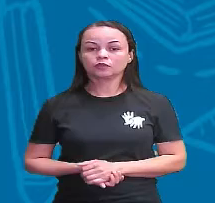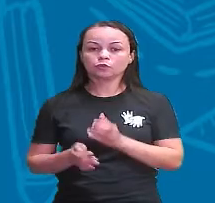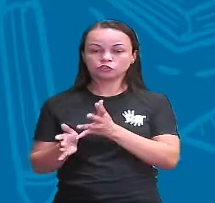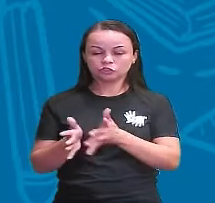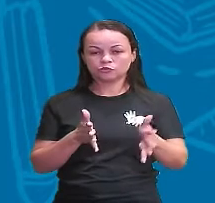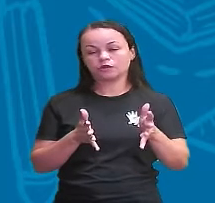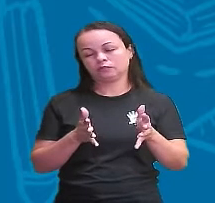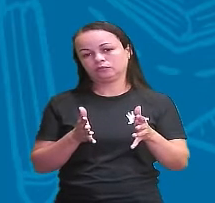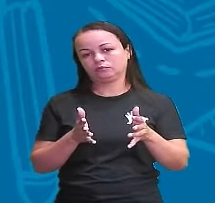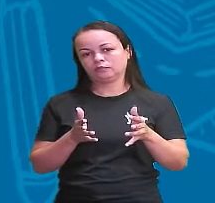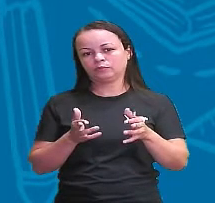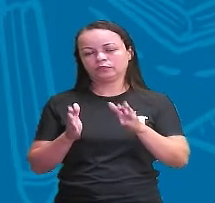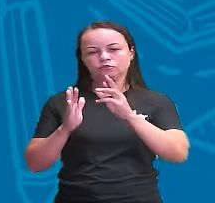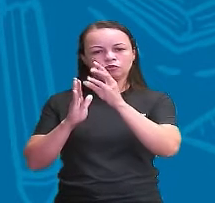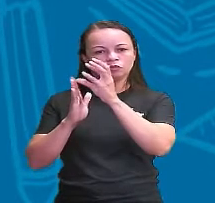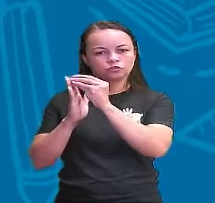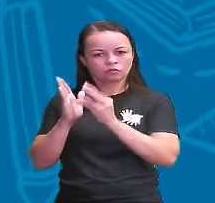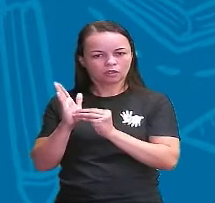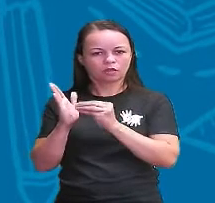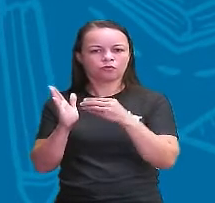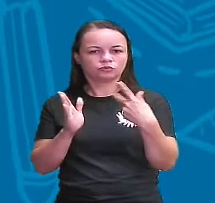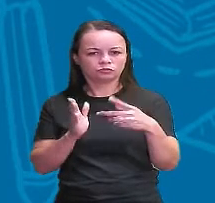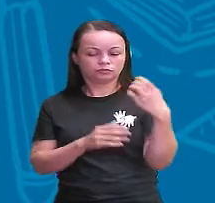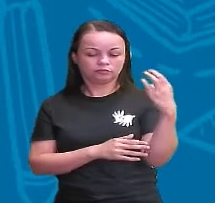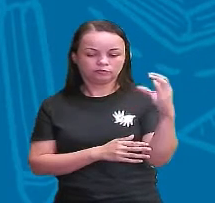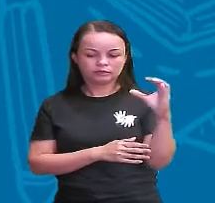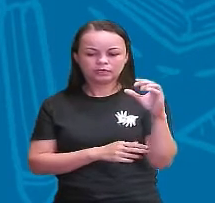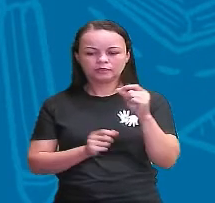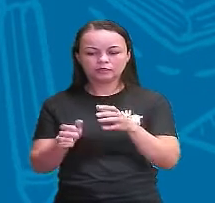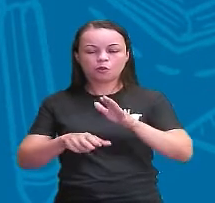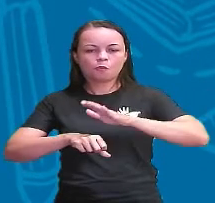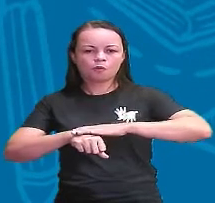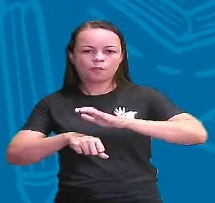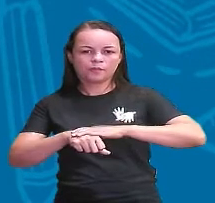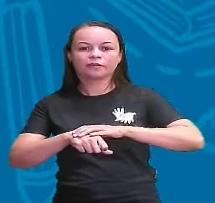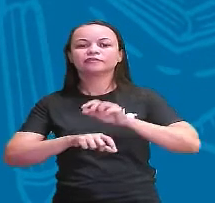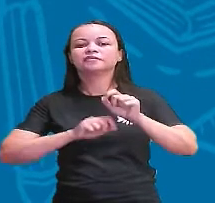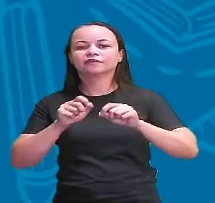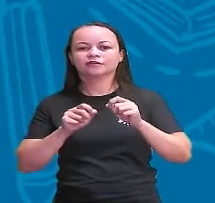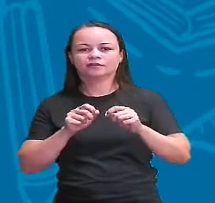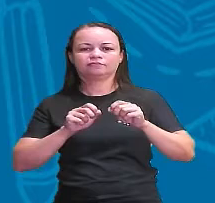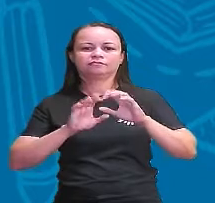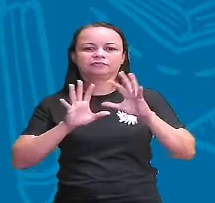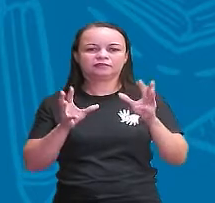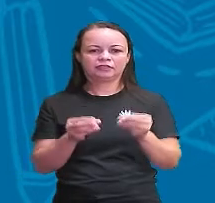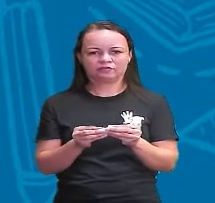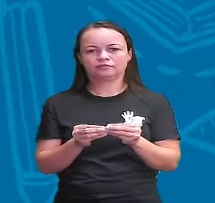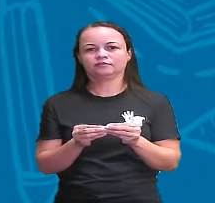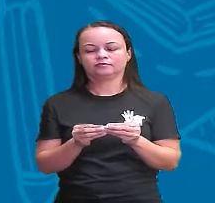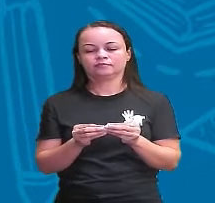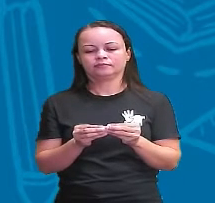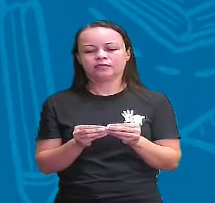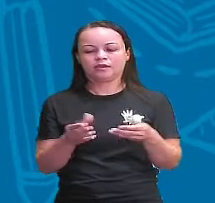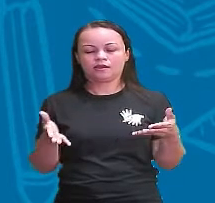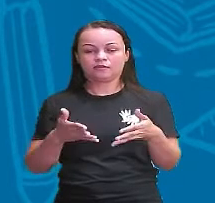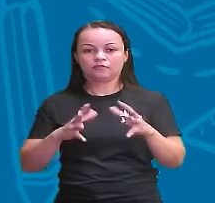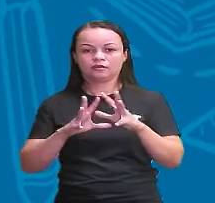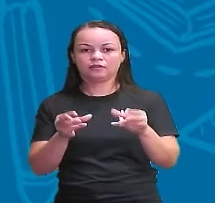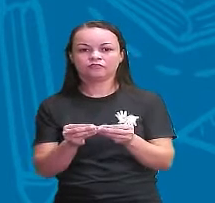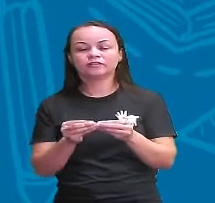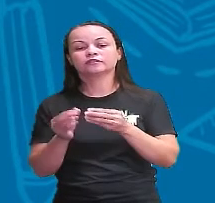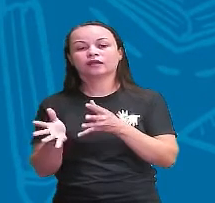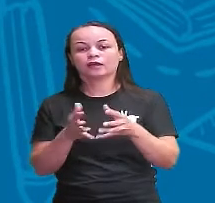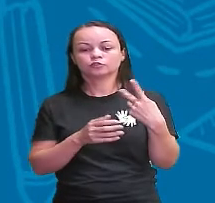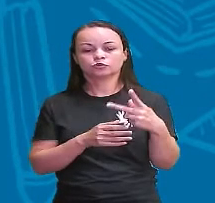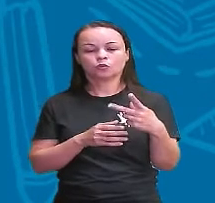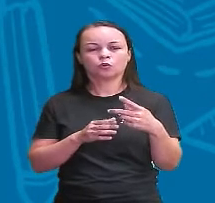nossos conteúdos de ciências, chegamos agora no momento da nossa revisão, tá certo? Agora a gente vai revisar todos